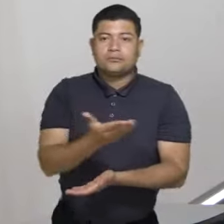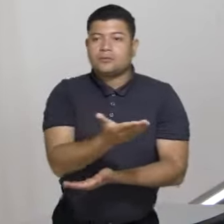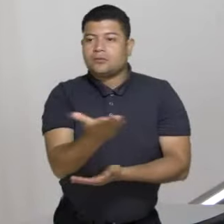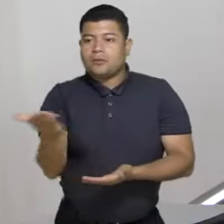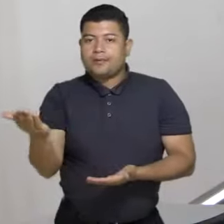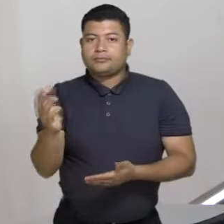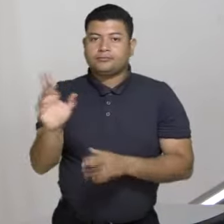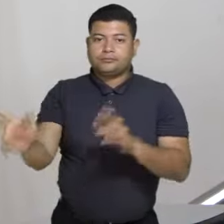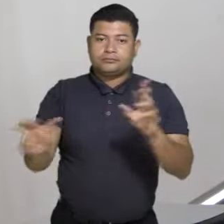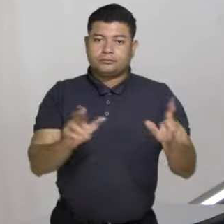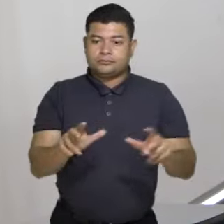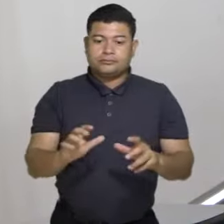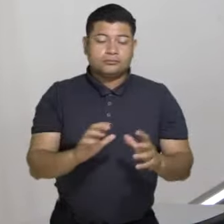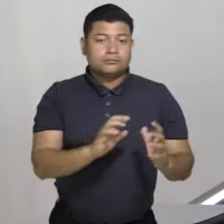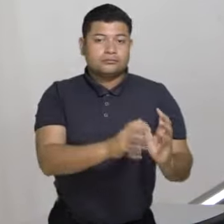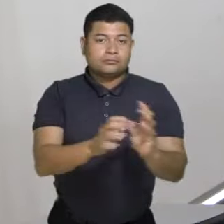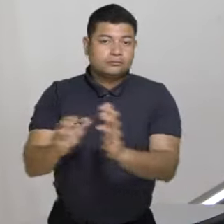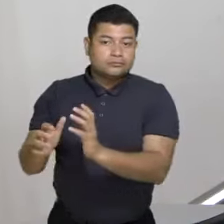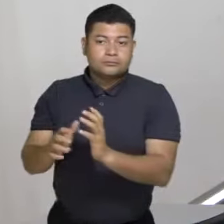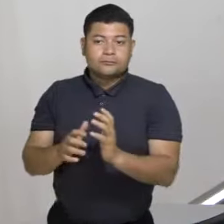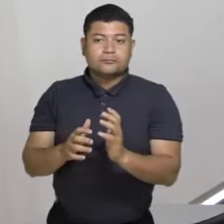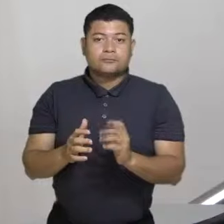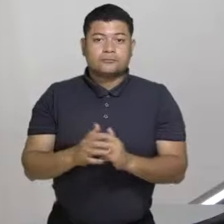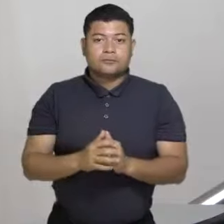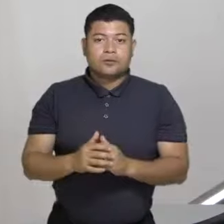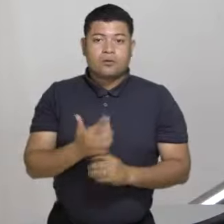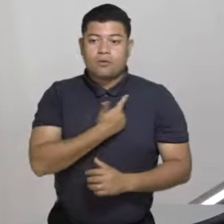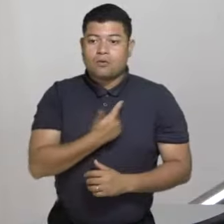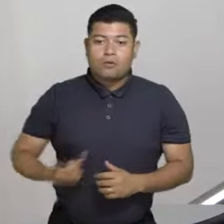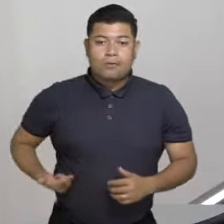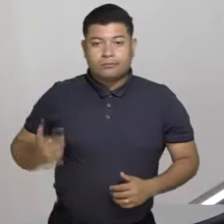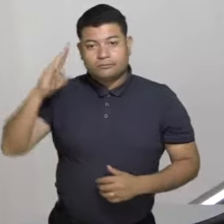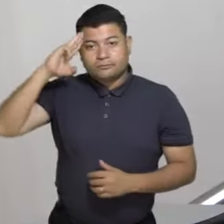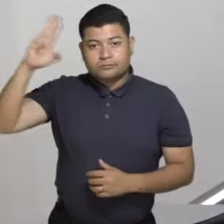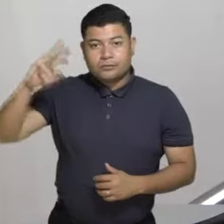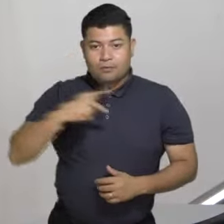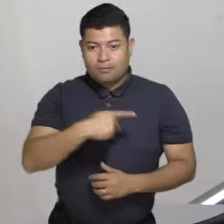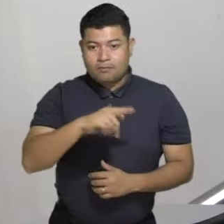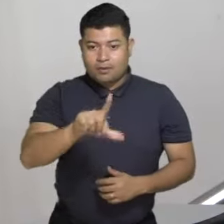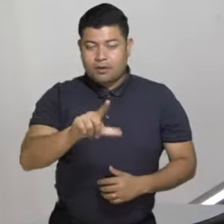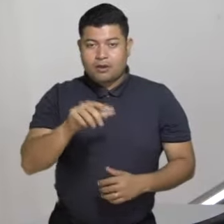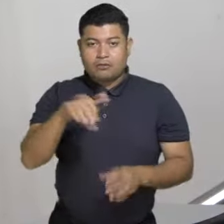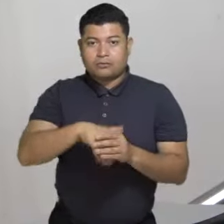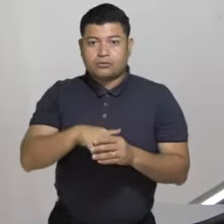diferentes bancadas que no governo do Moisés o PL votou contra.